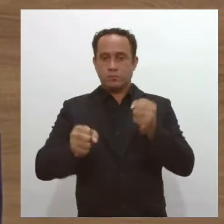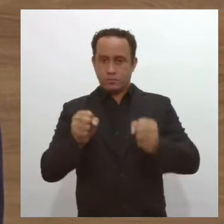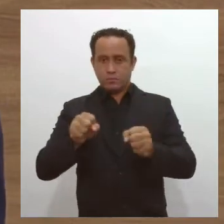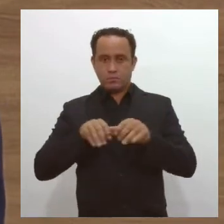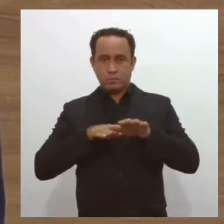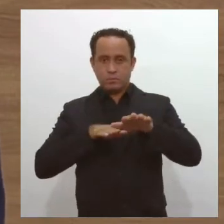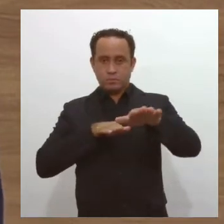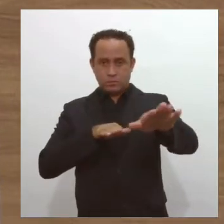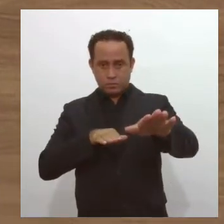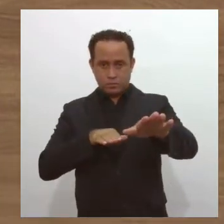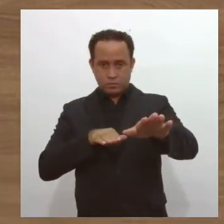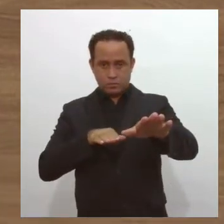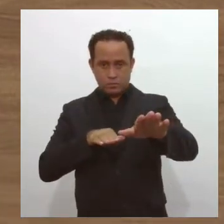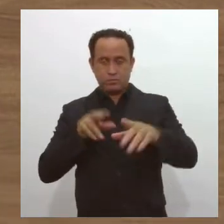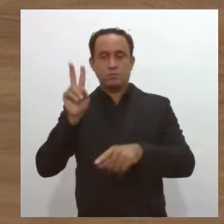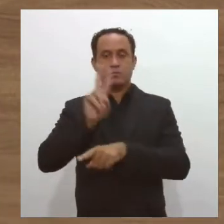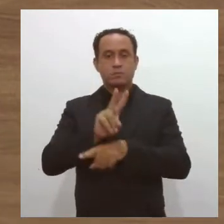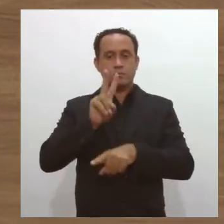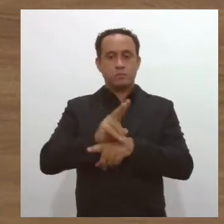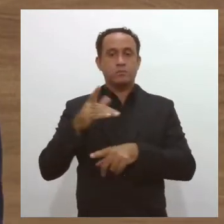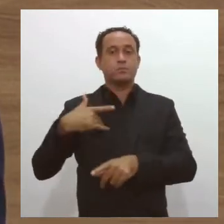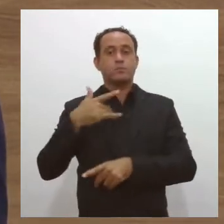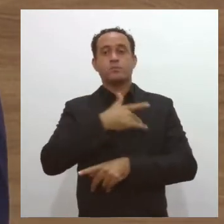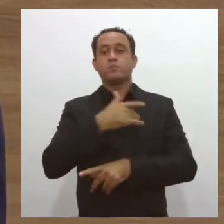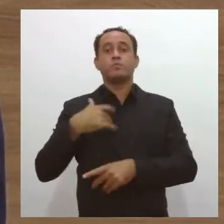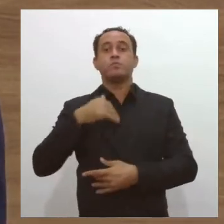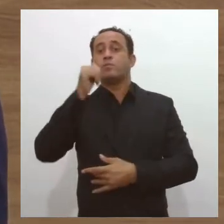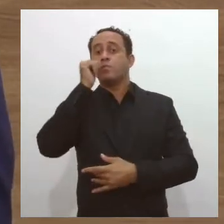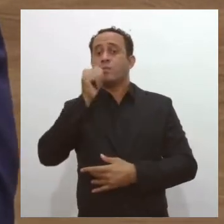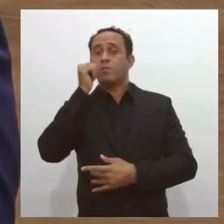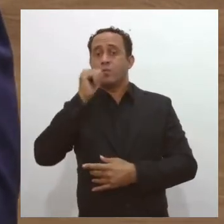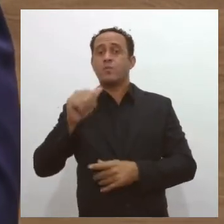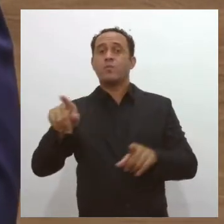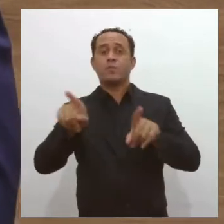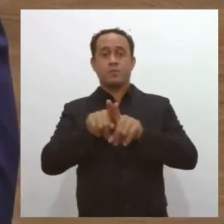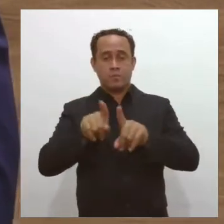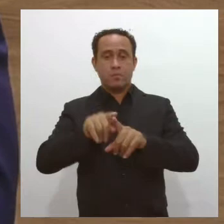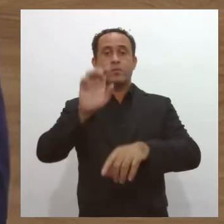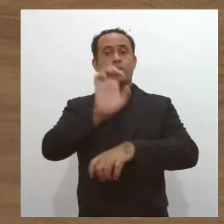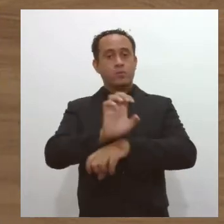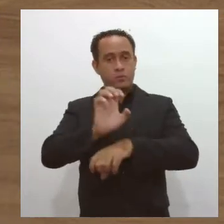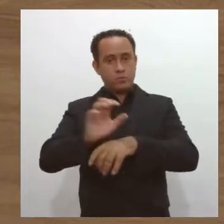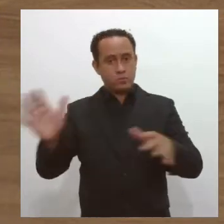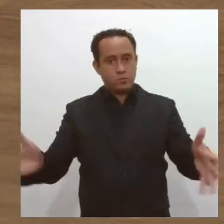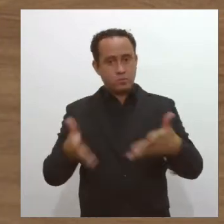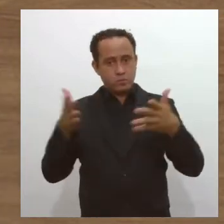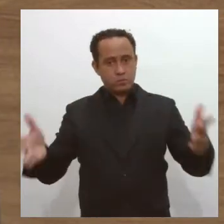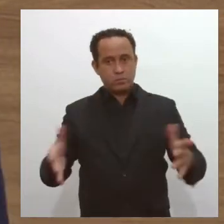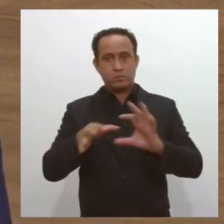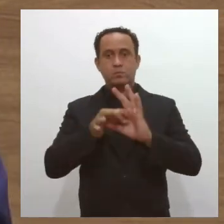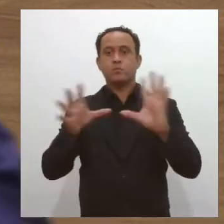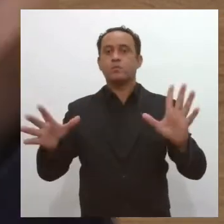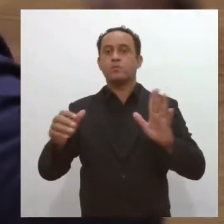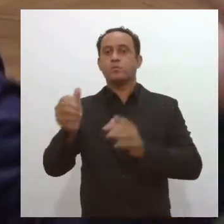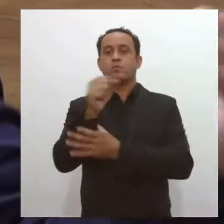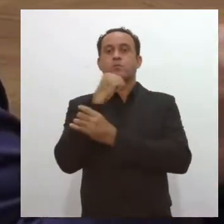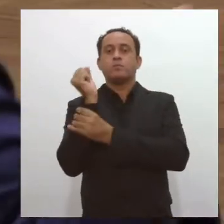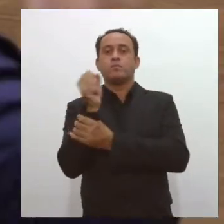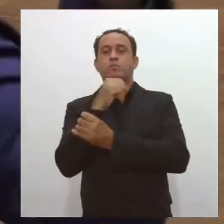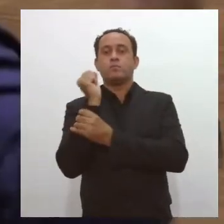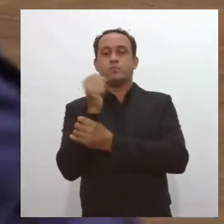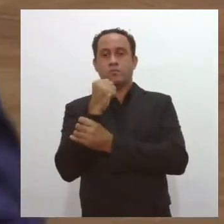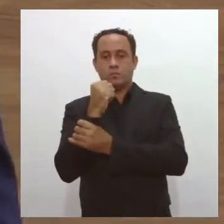atendimento para o Programa de Atenção à Saúde da Mulher e também para que o estado promova a disponibilidade de fisioterapeutas